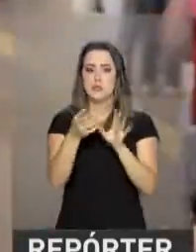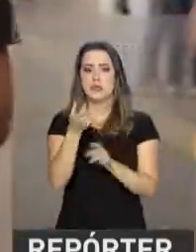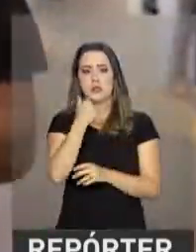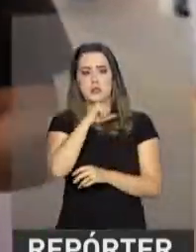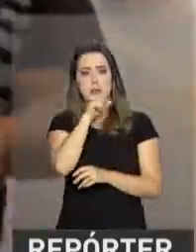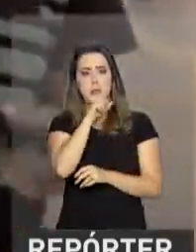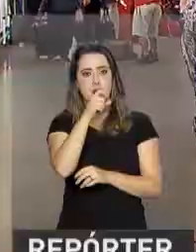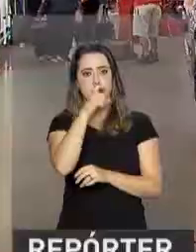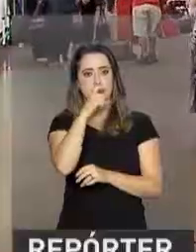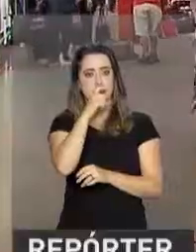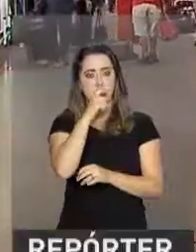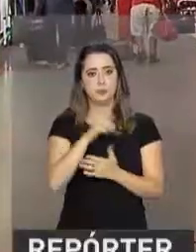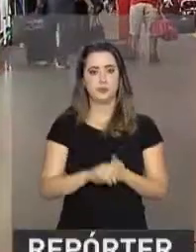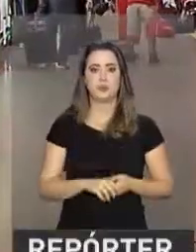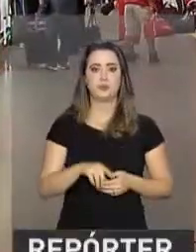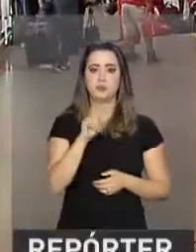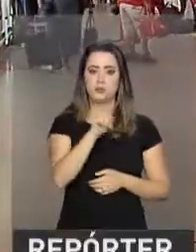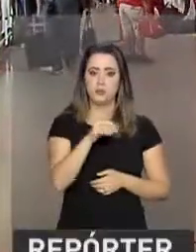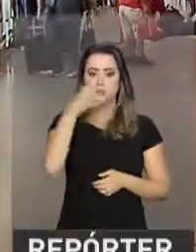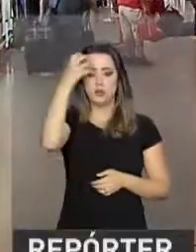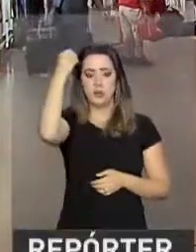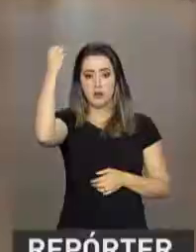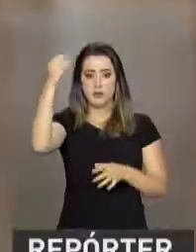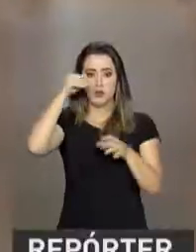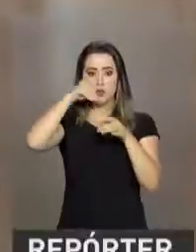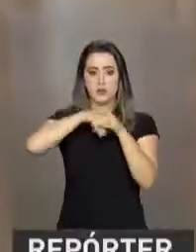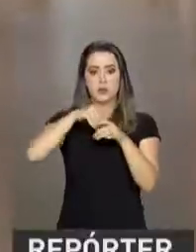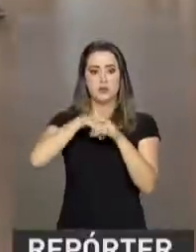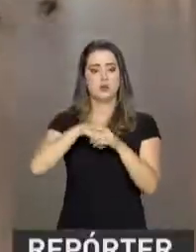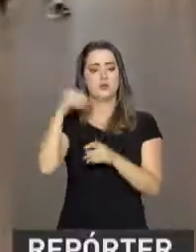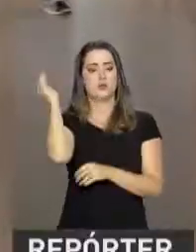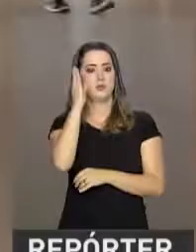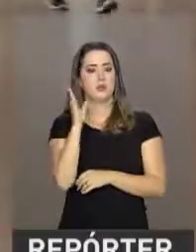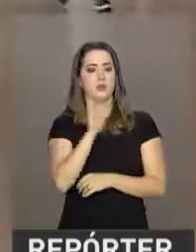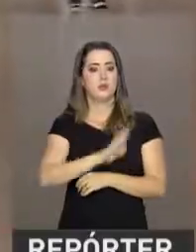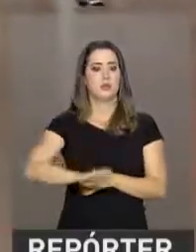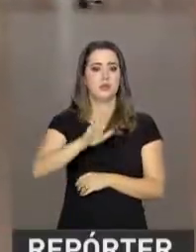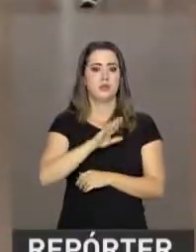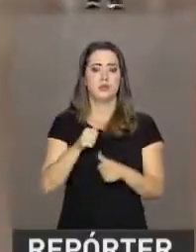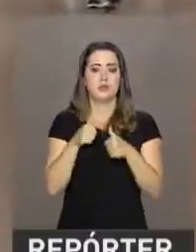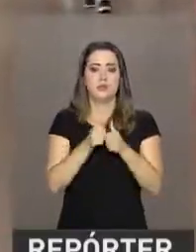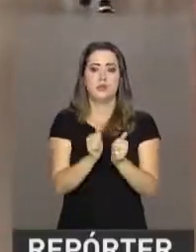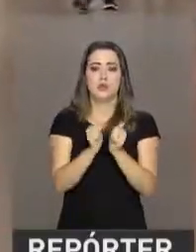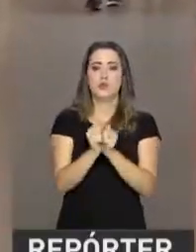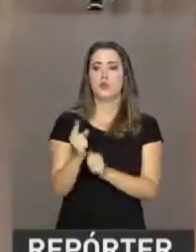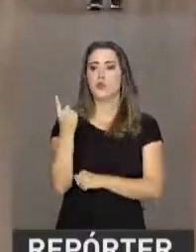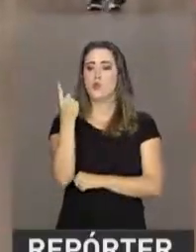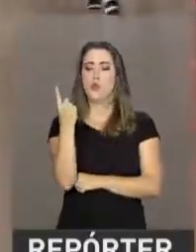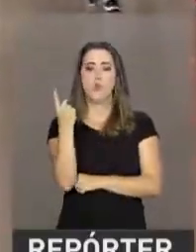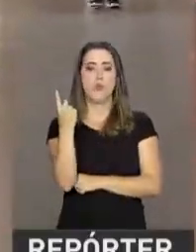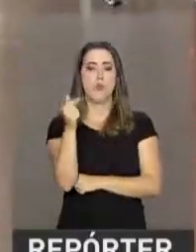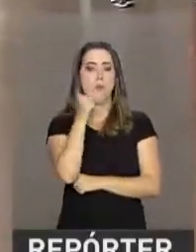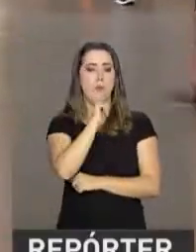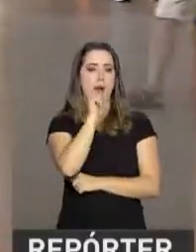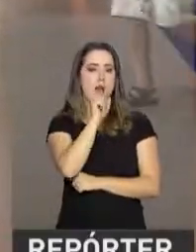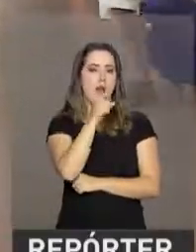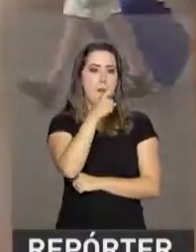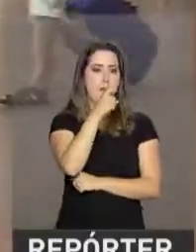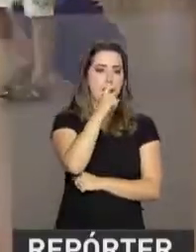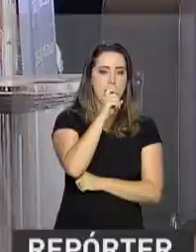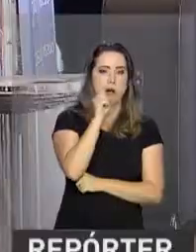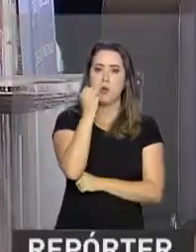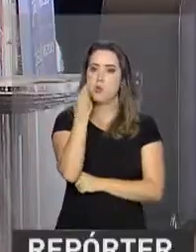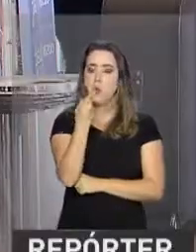mãe e do pai em viagens dentro do brasil crianças que estiverem acompanhados de um dos pais ou de familiares como